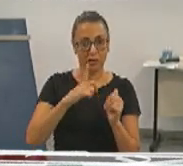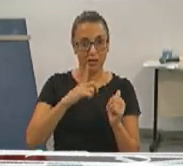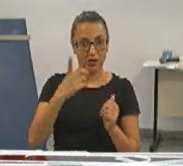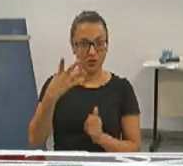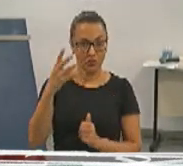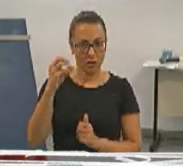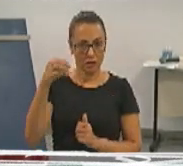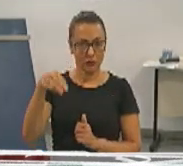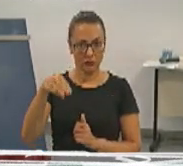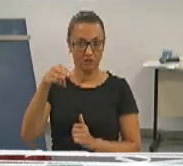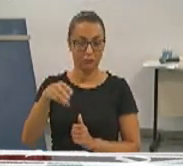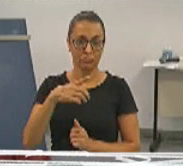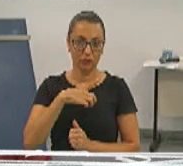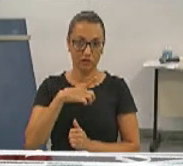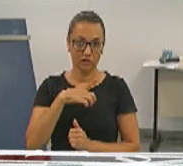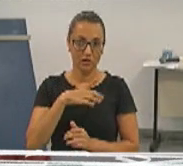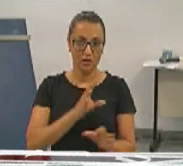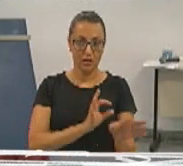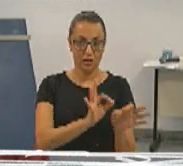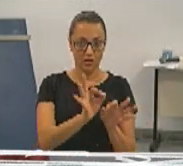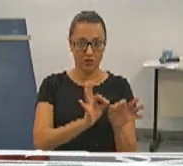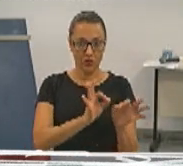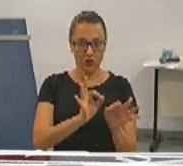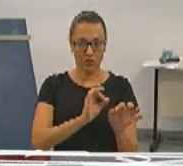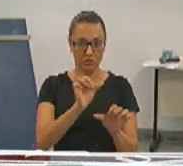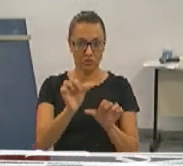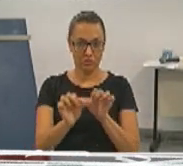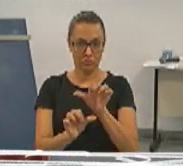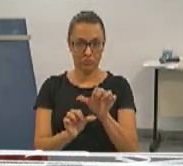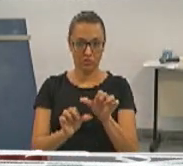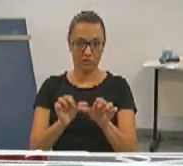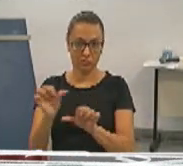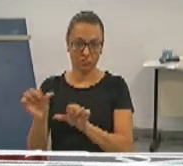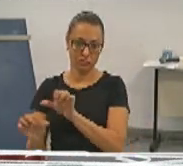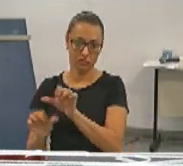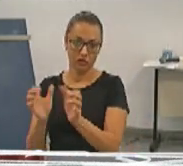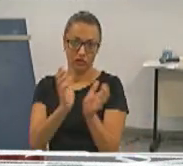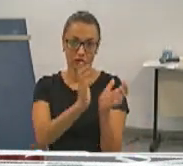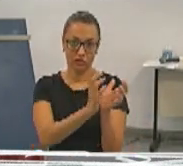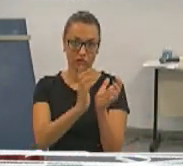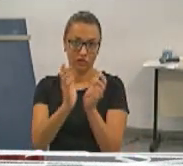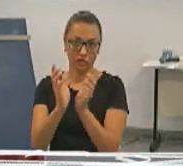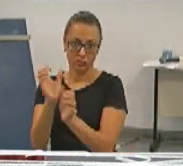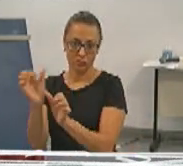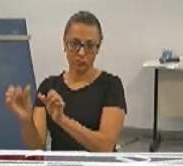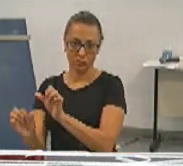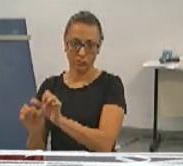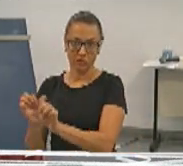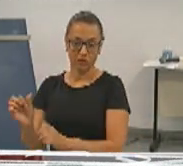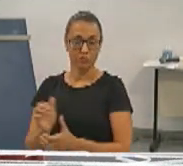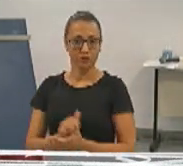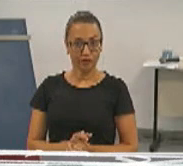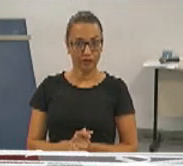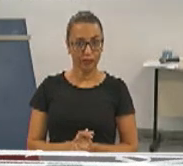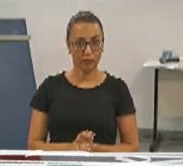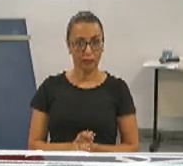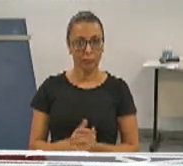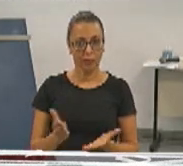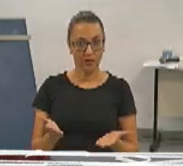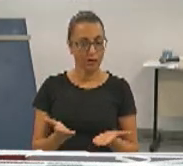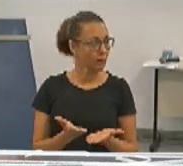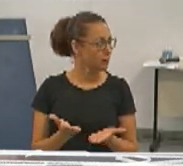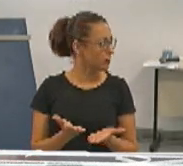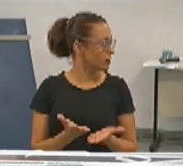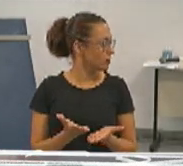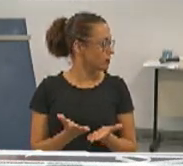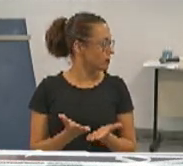gente tem. E a ordem será revezada entre as categorias, não será fixa. Eu parto agora para o